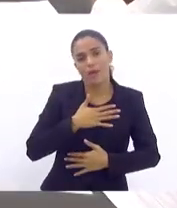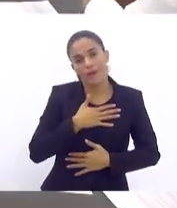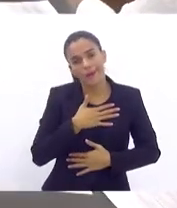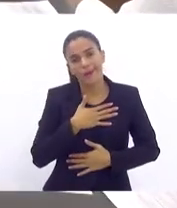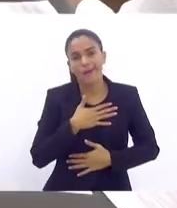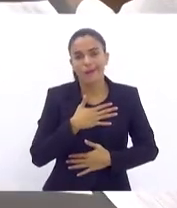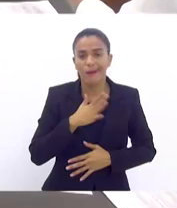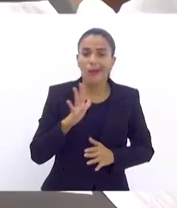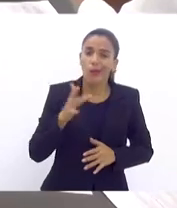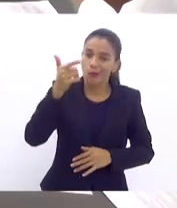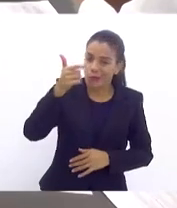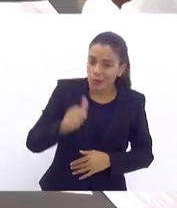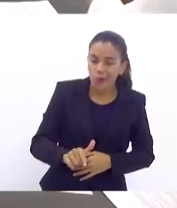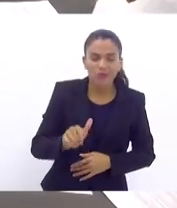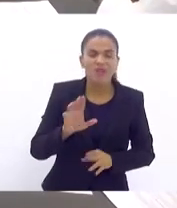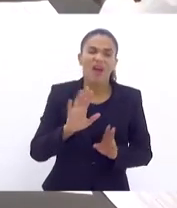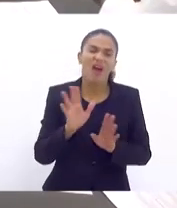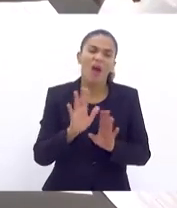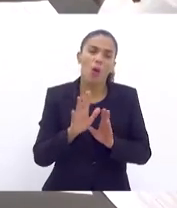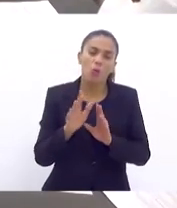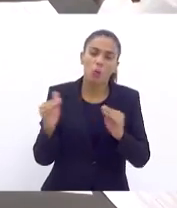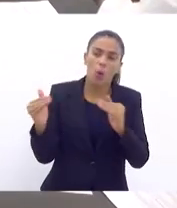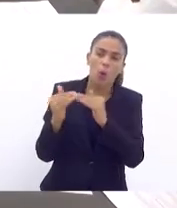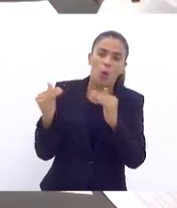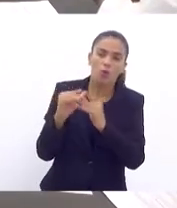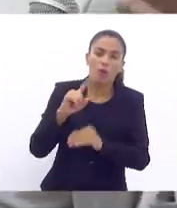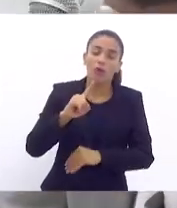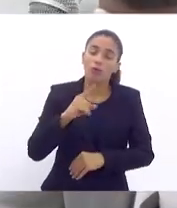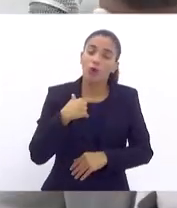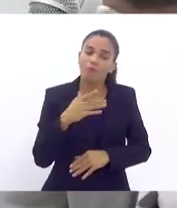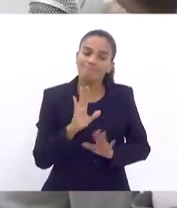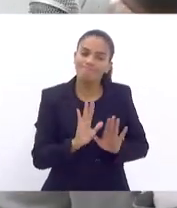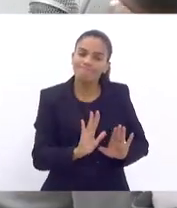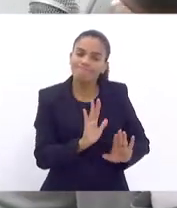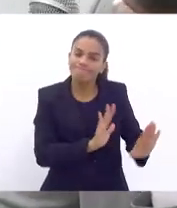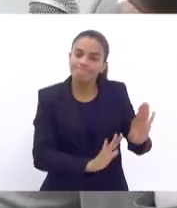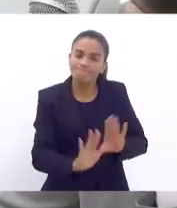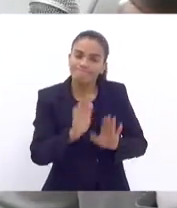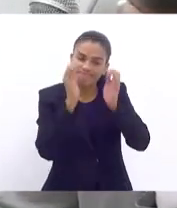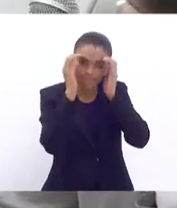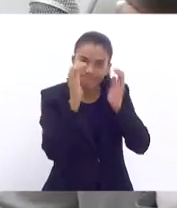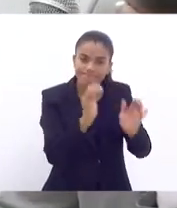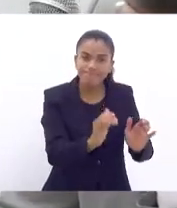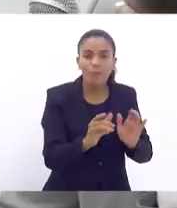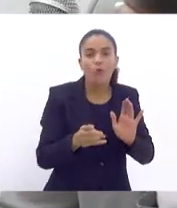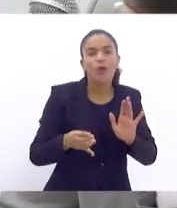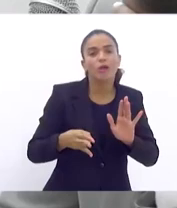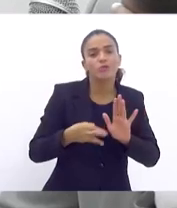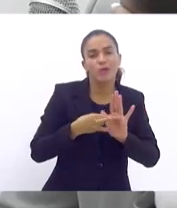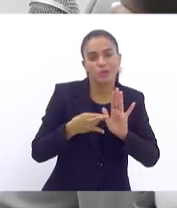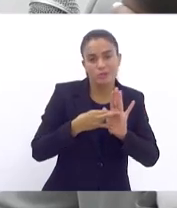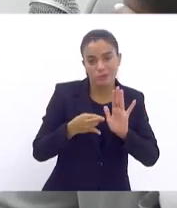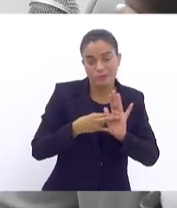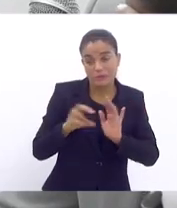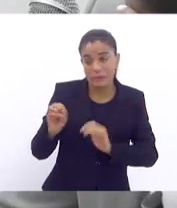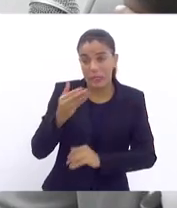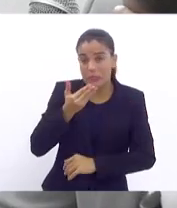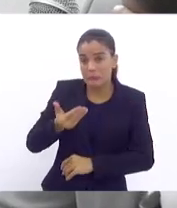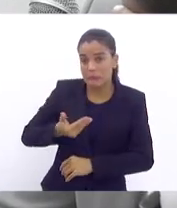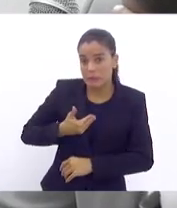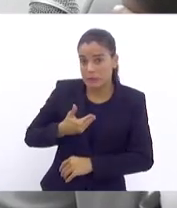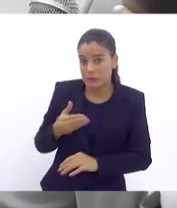sendo machosistante estou sendo preciosista na aplicação do que determina o Regimento se ele não tivesse feito o pedido